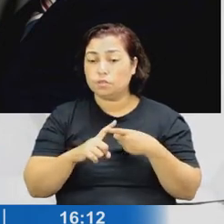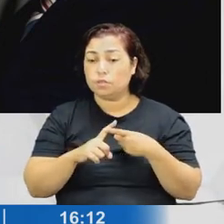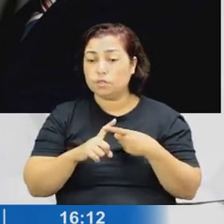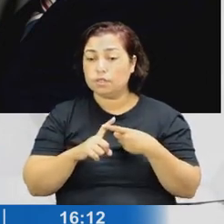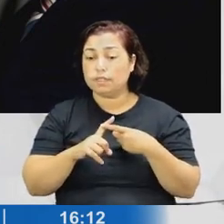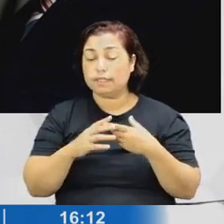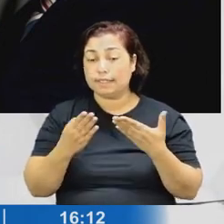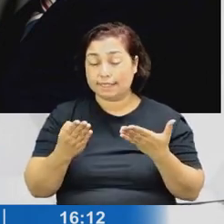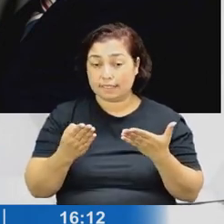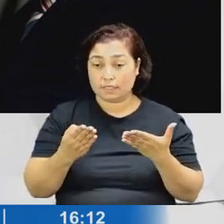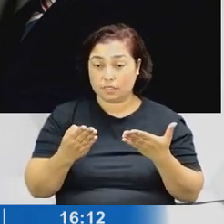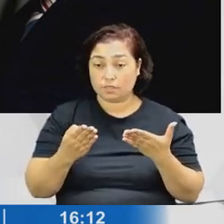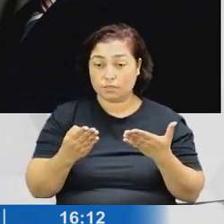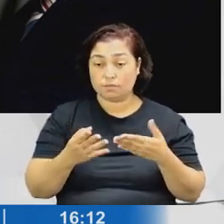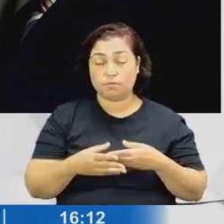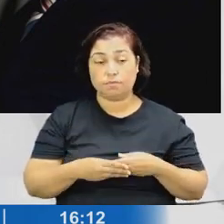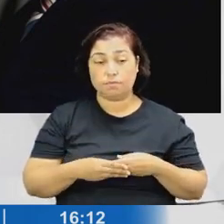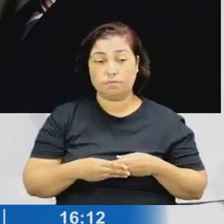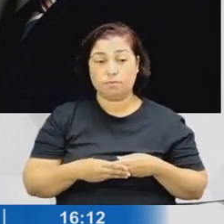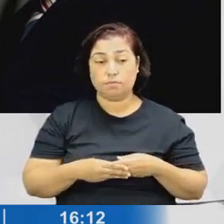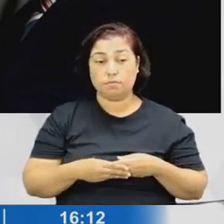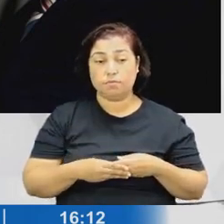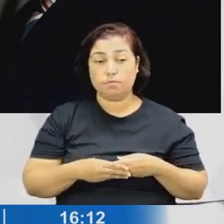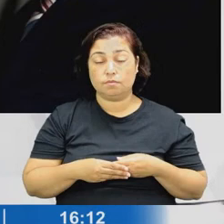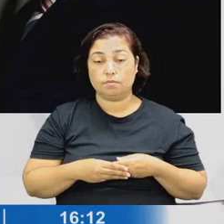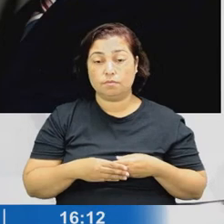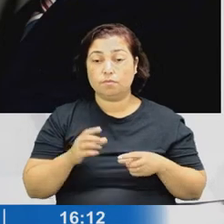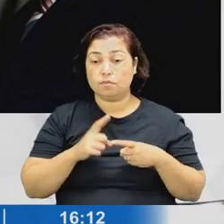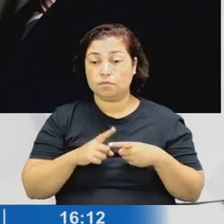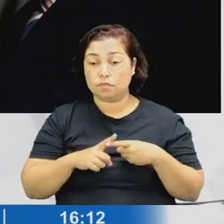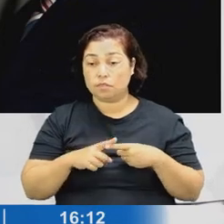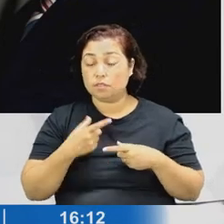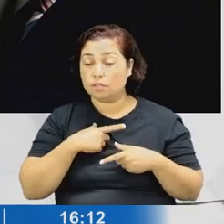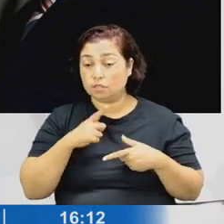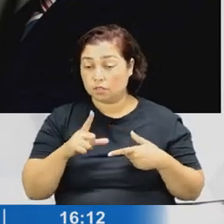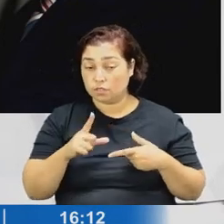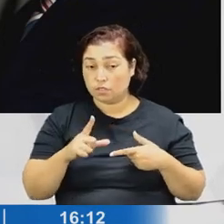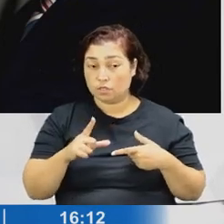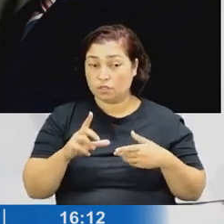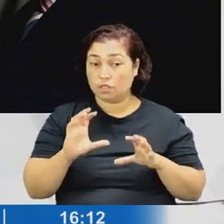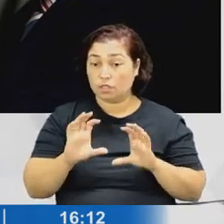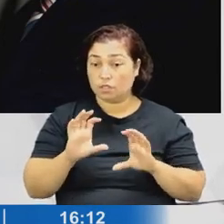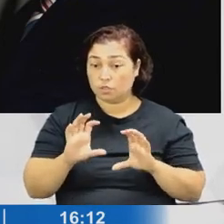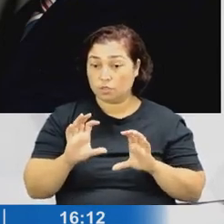fala eu acho que não justifica porque tem assim ó